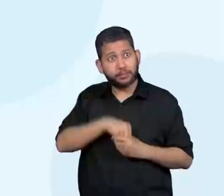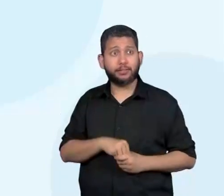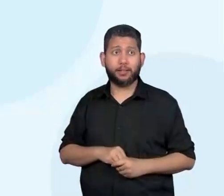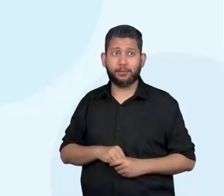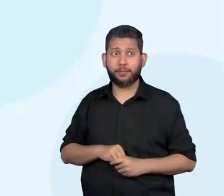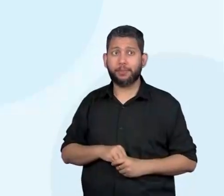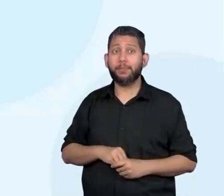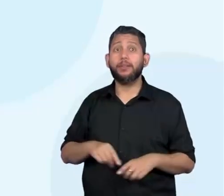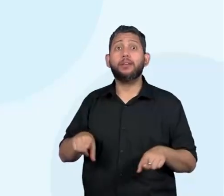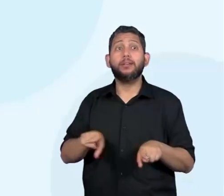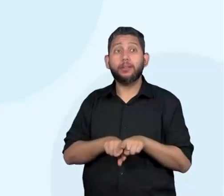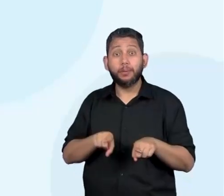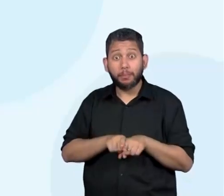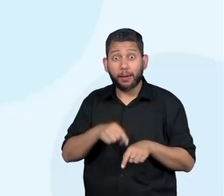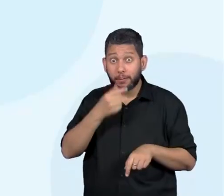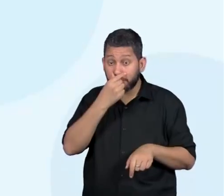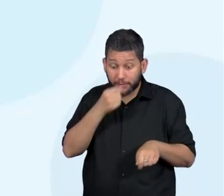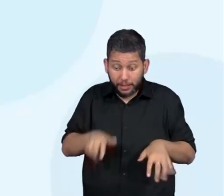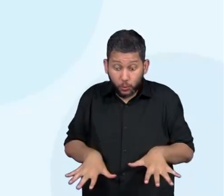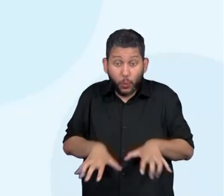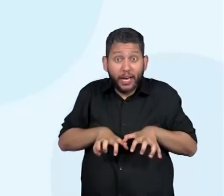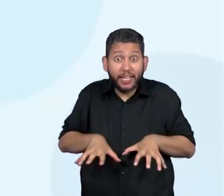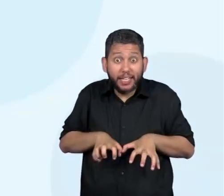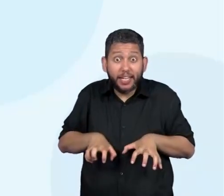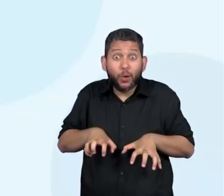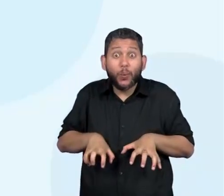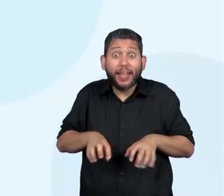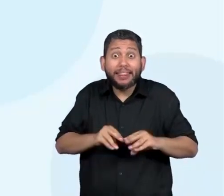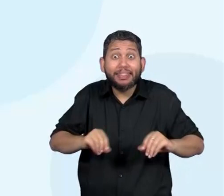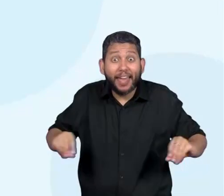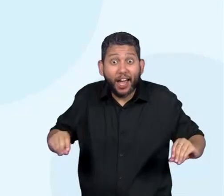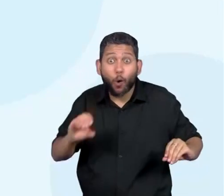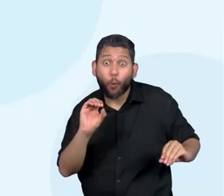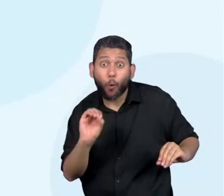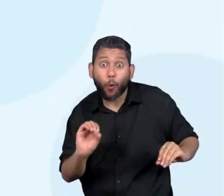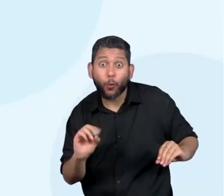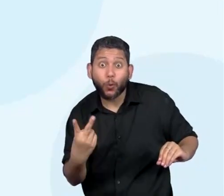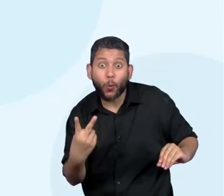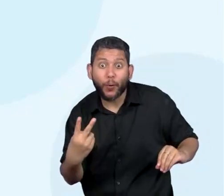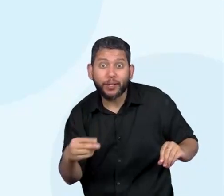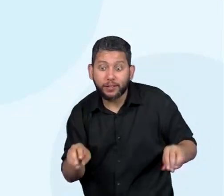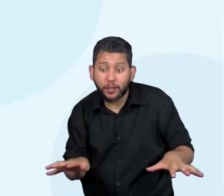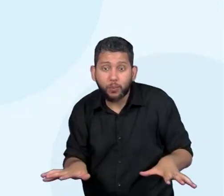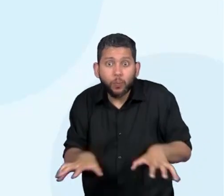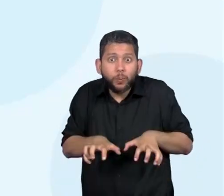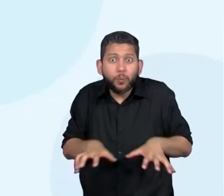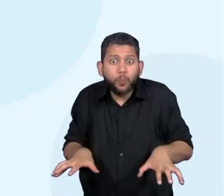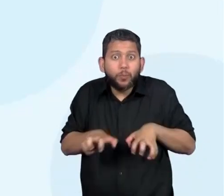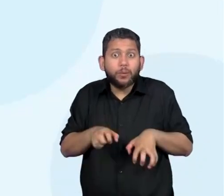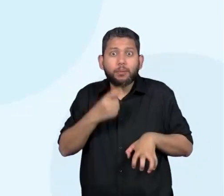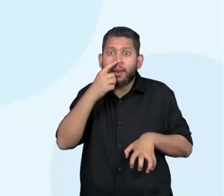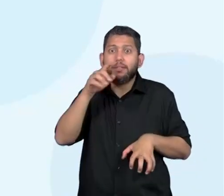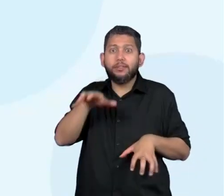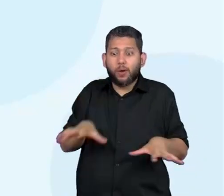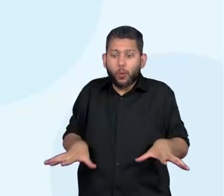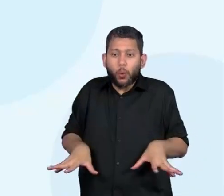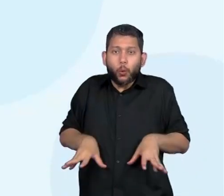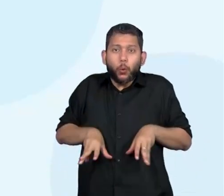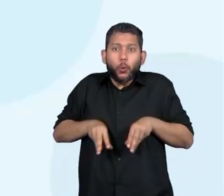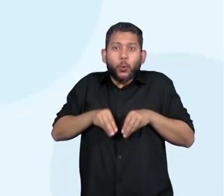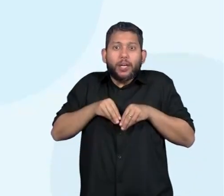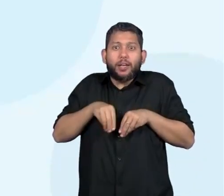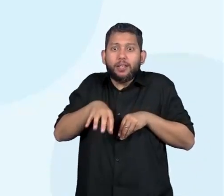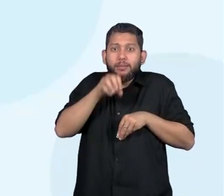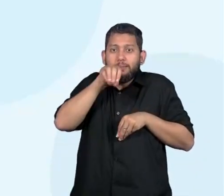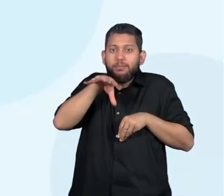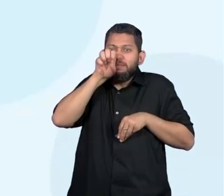quem o consome. A, sim, respiração, então a gente vai ver aí também algumas raízes especializadas na respiração da